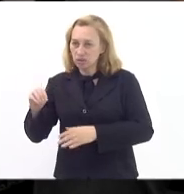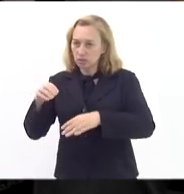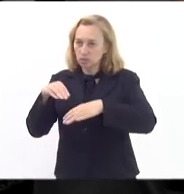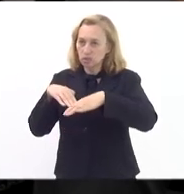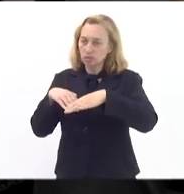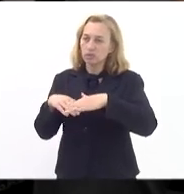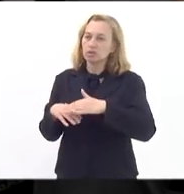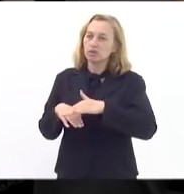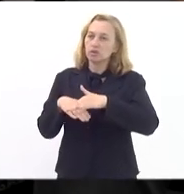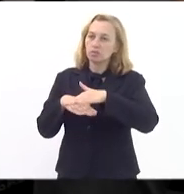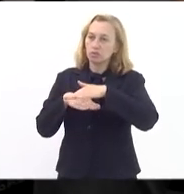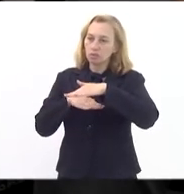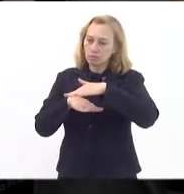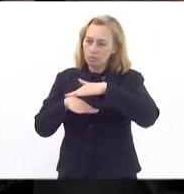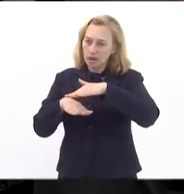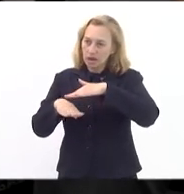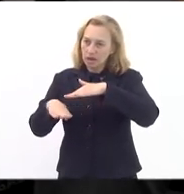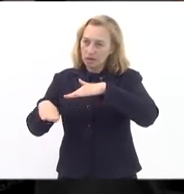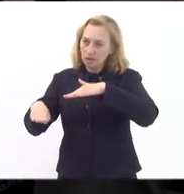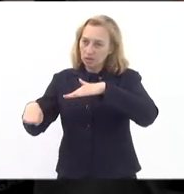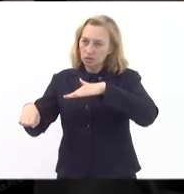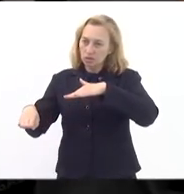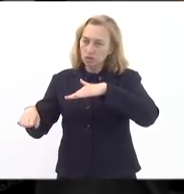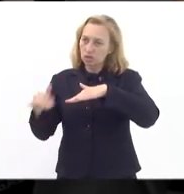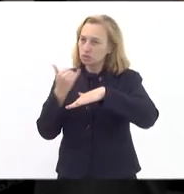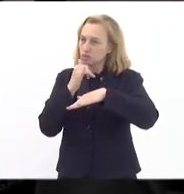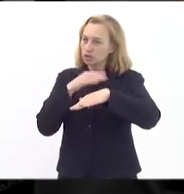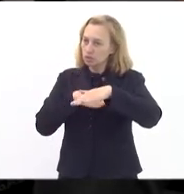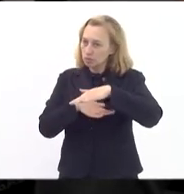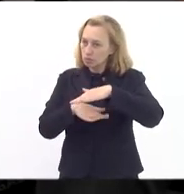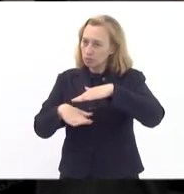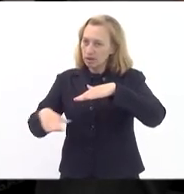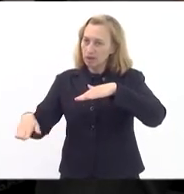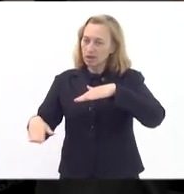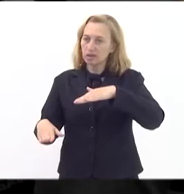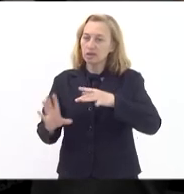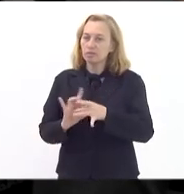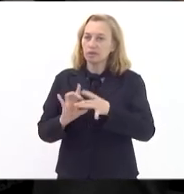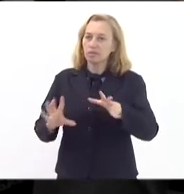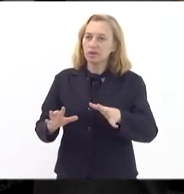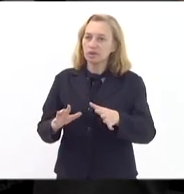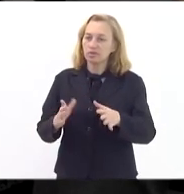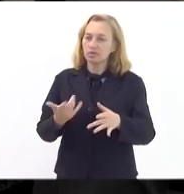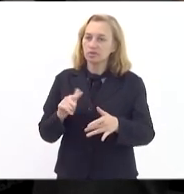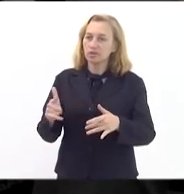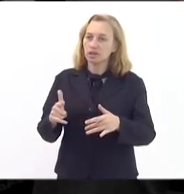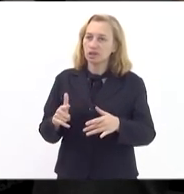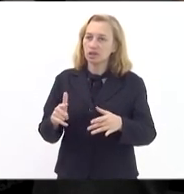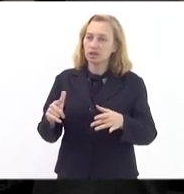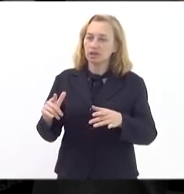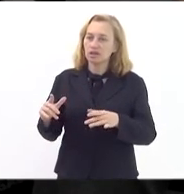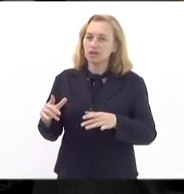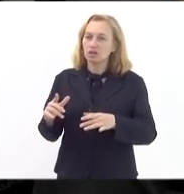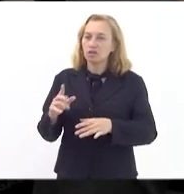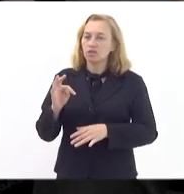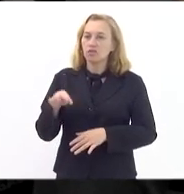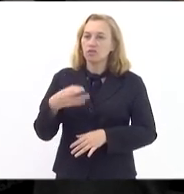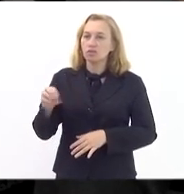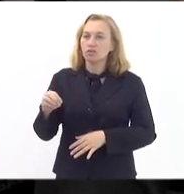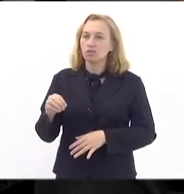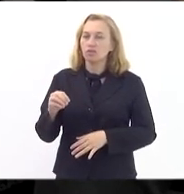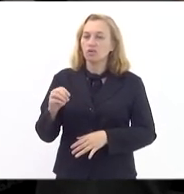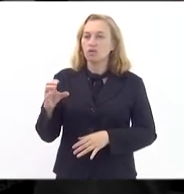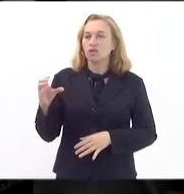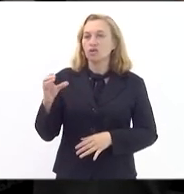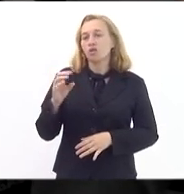cabo de aterramento ele permite com que você não tem a fuga de corrente o trem funciona sem